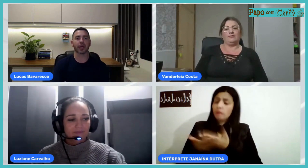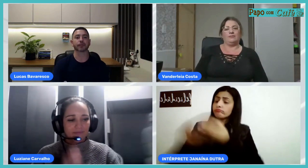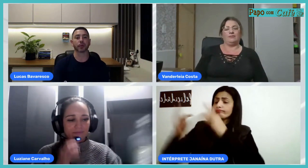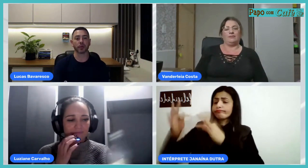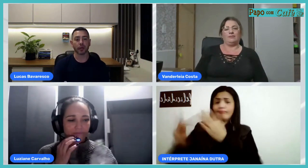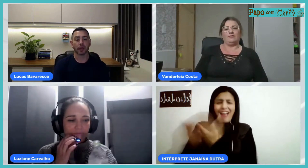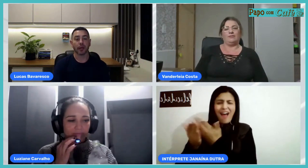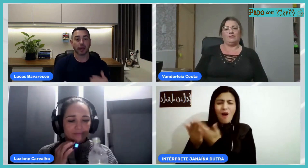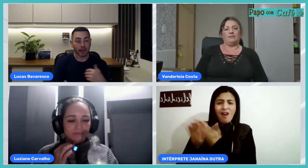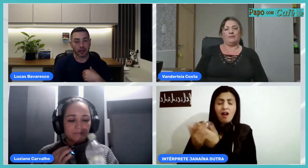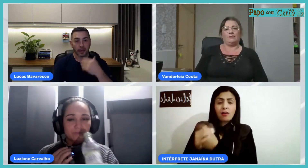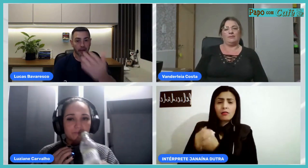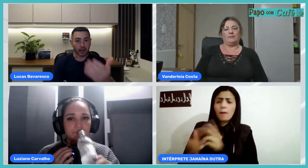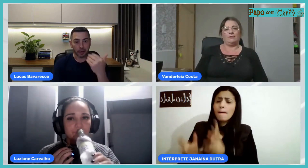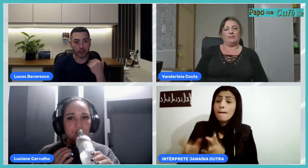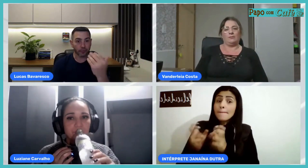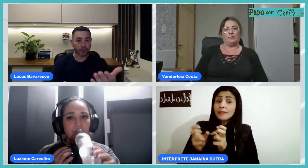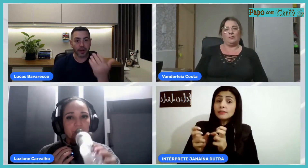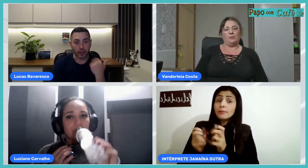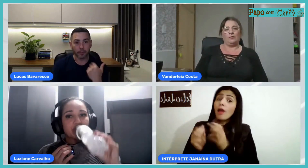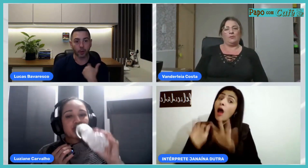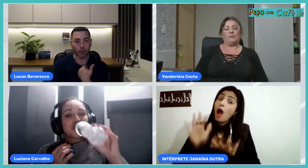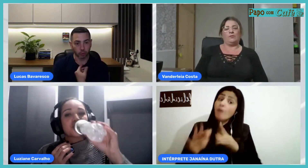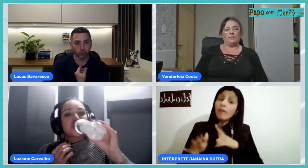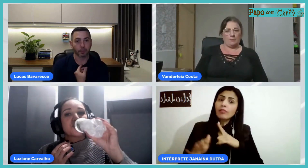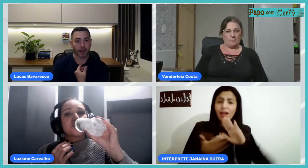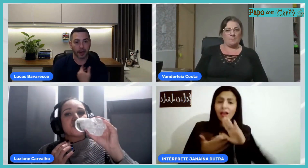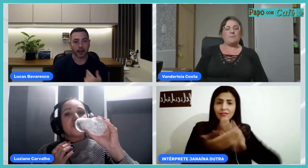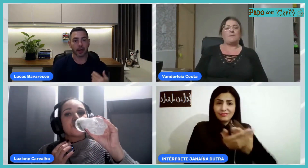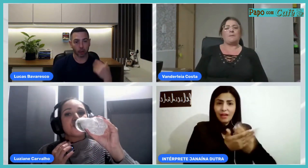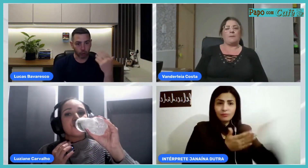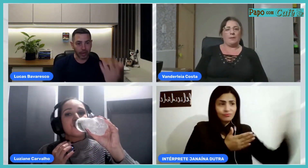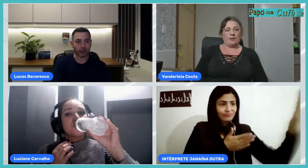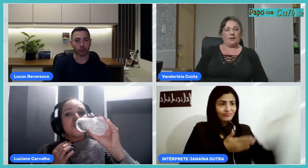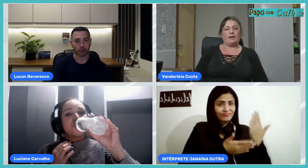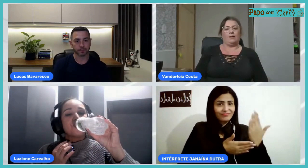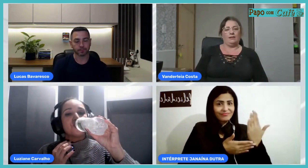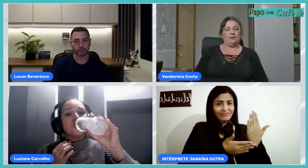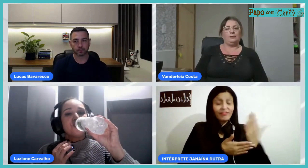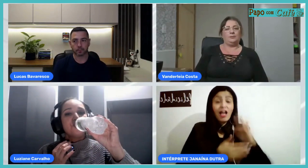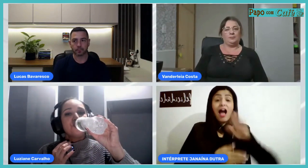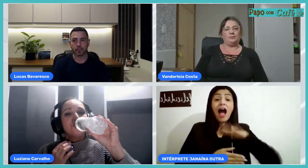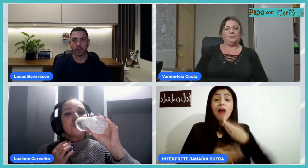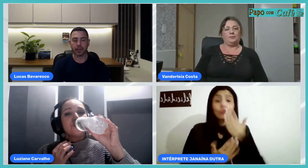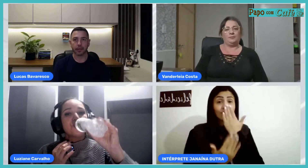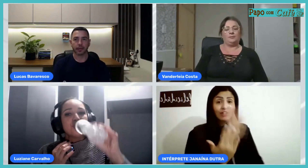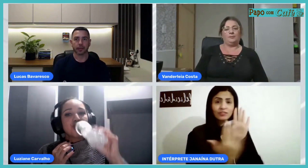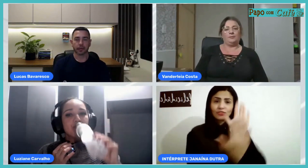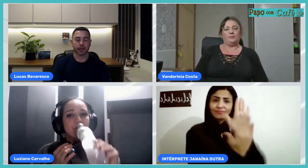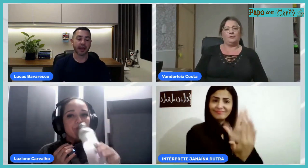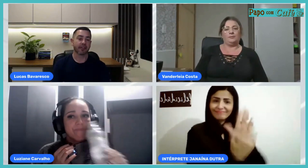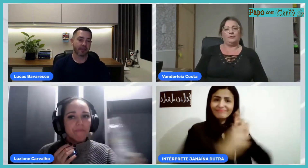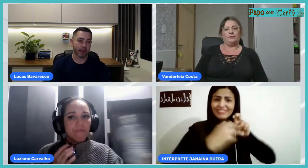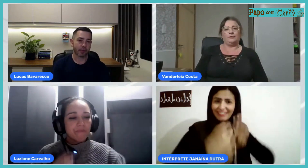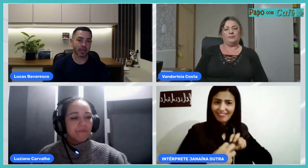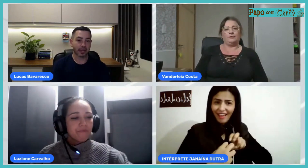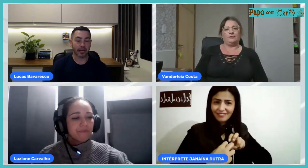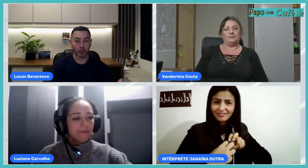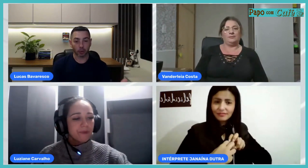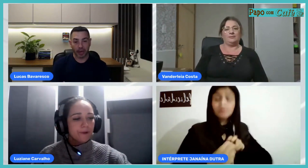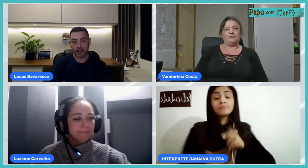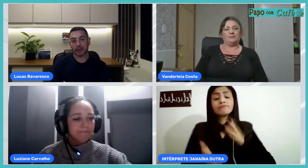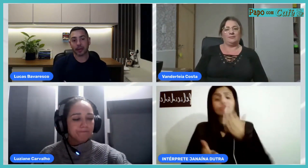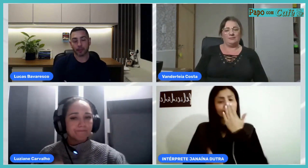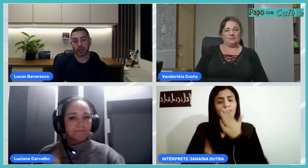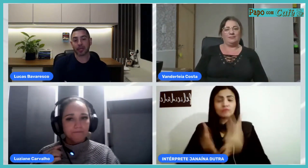muitos intérpretes de frente para o aluno para ajudá-lo. E aí vem a